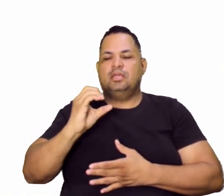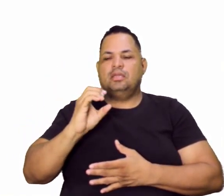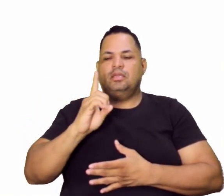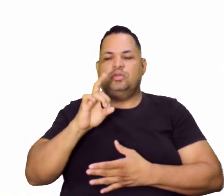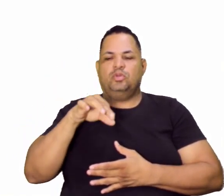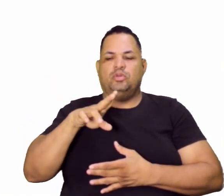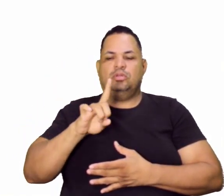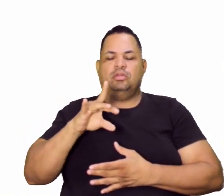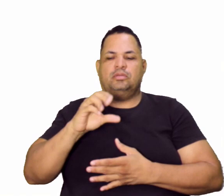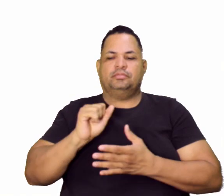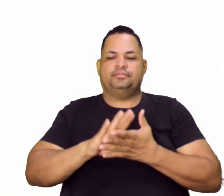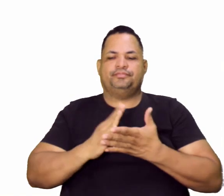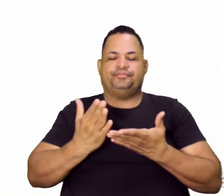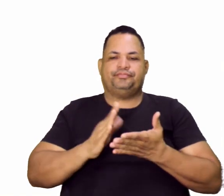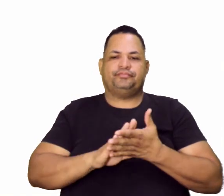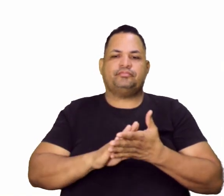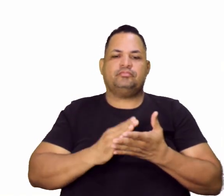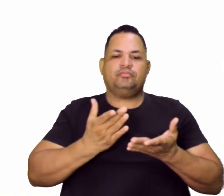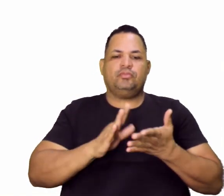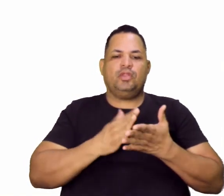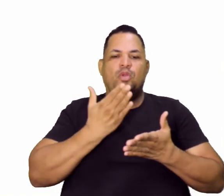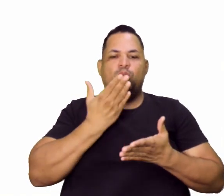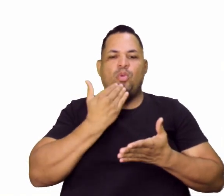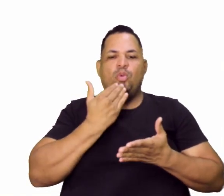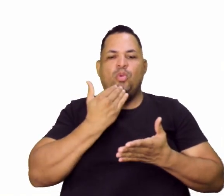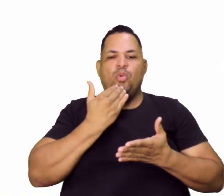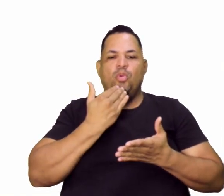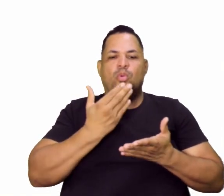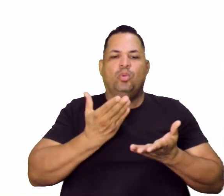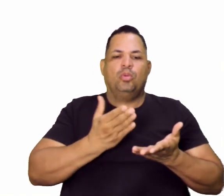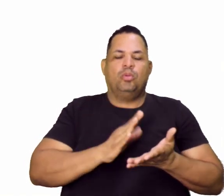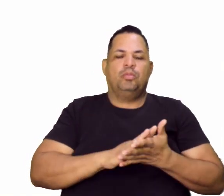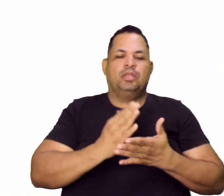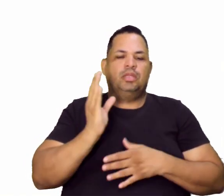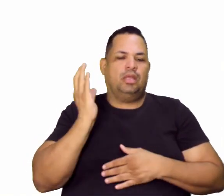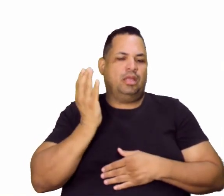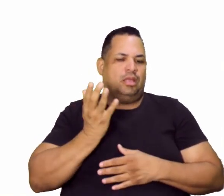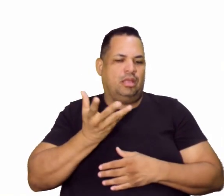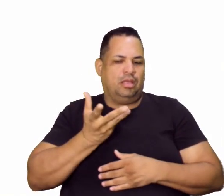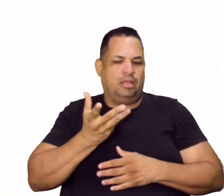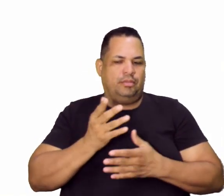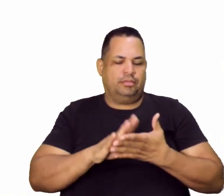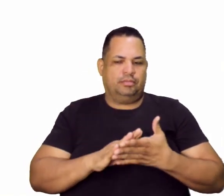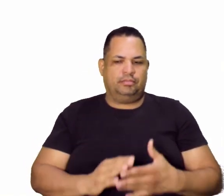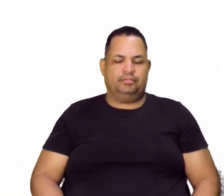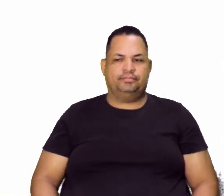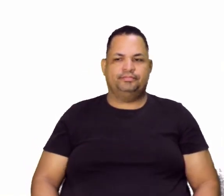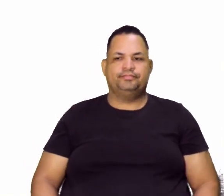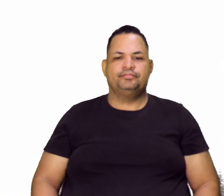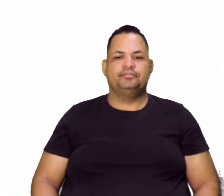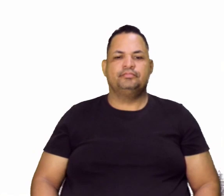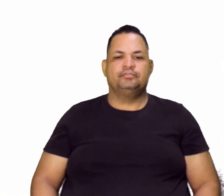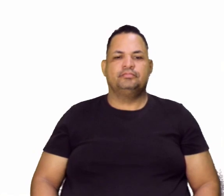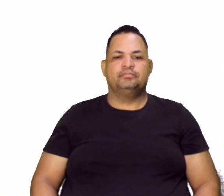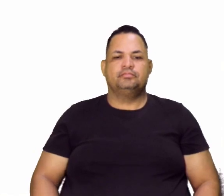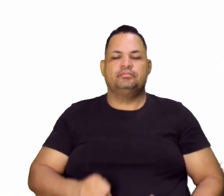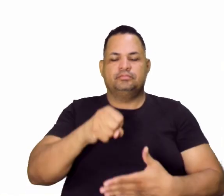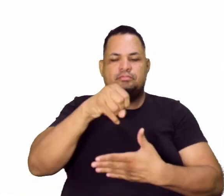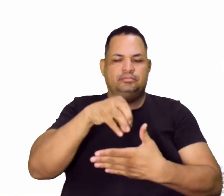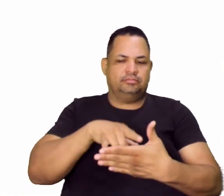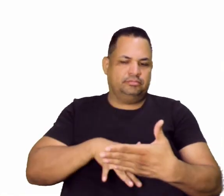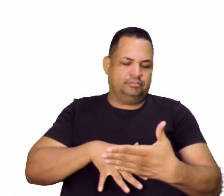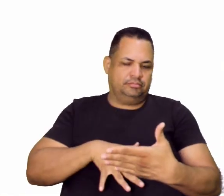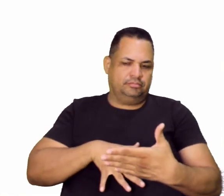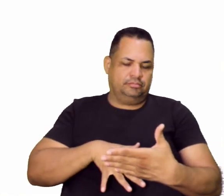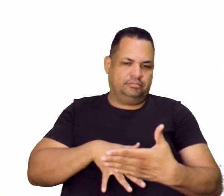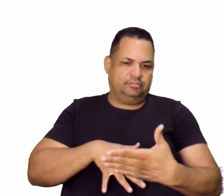a cultura dos fast foods de outro país. Então, é nesse sentido. Então, vamos para